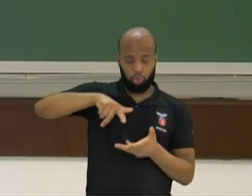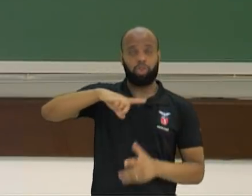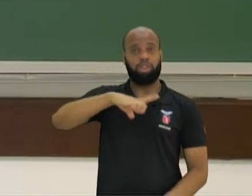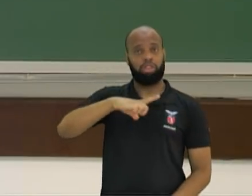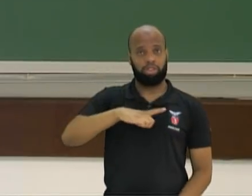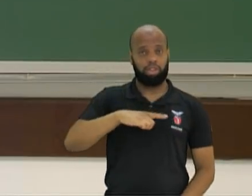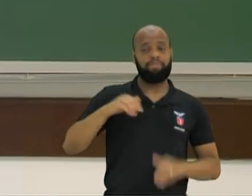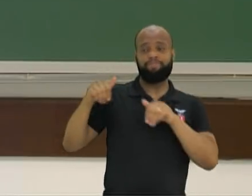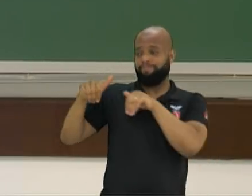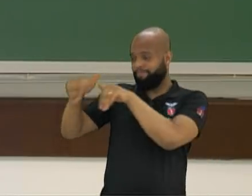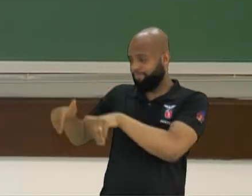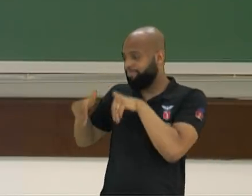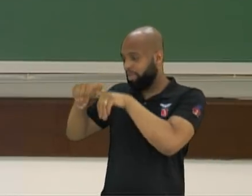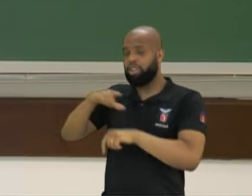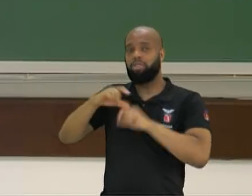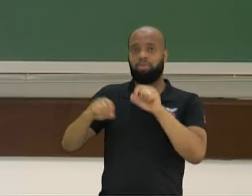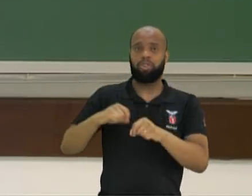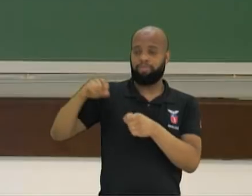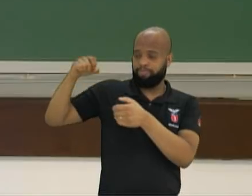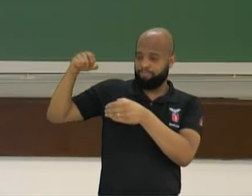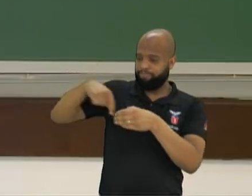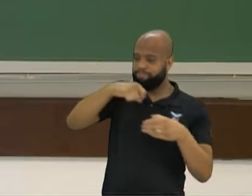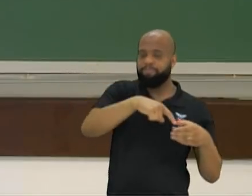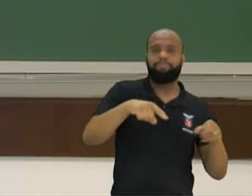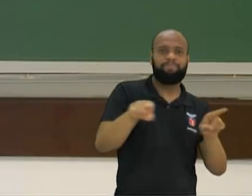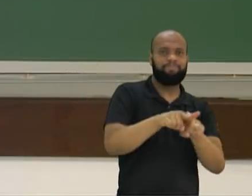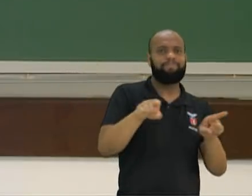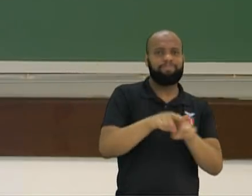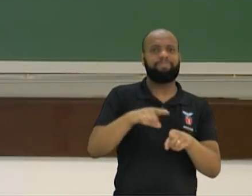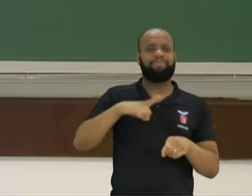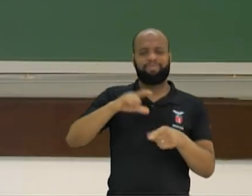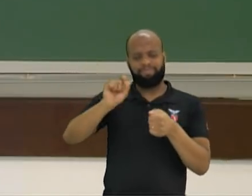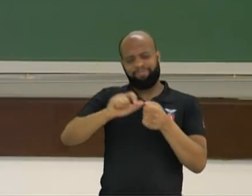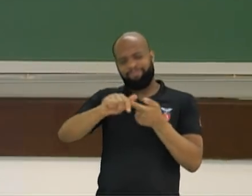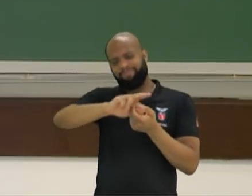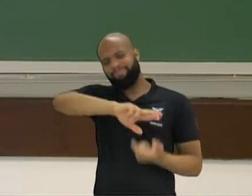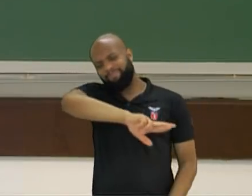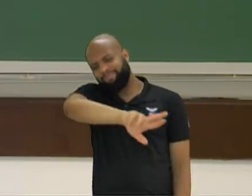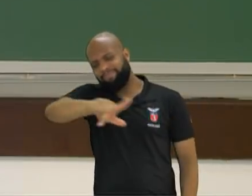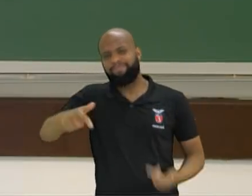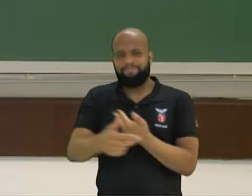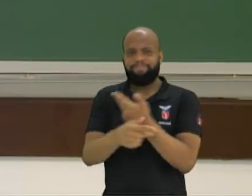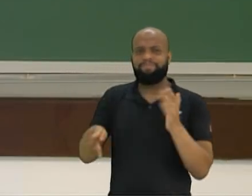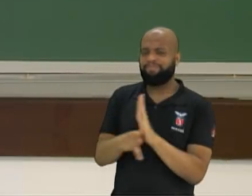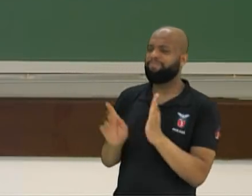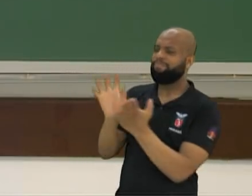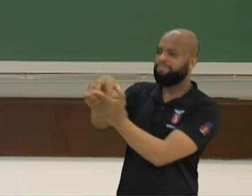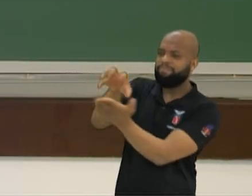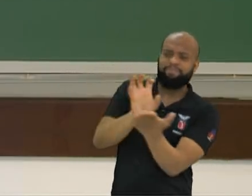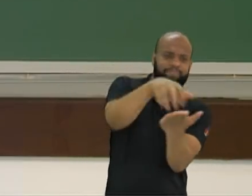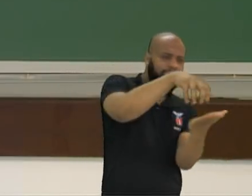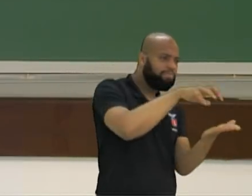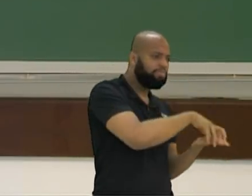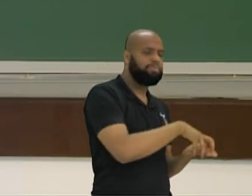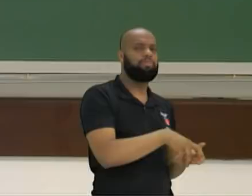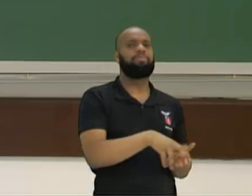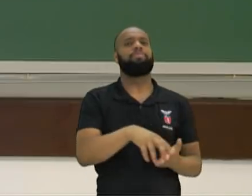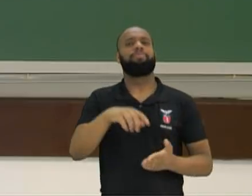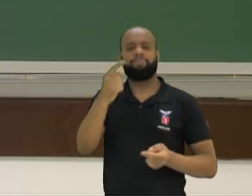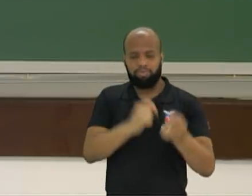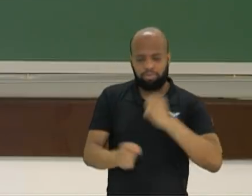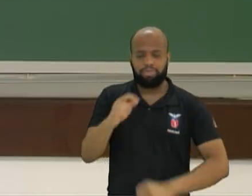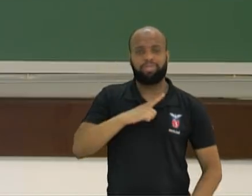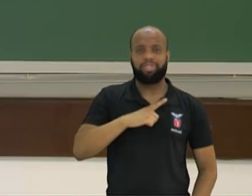A Austrália é uma grande produtora, está aí em vários rankings, né, de setores da economia, como uma das